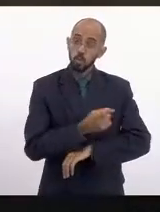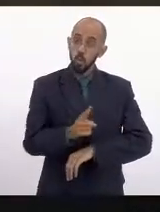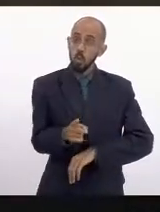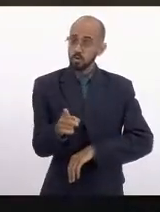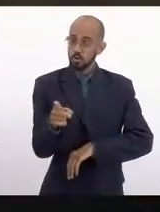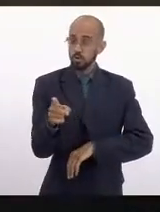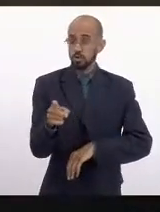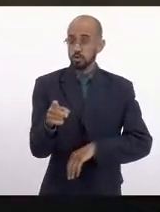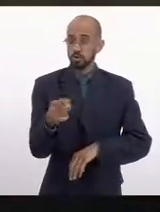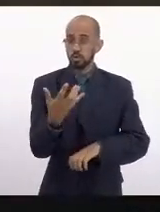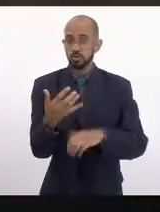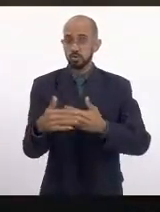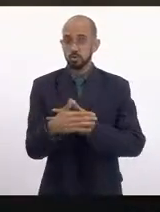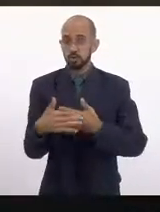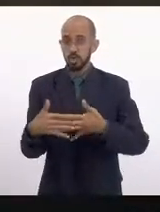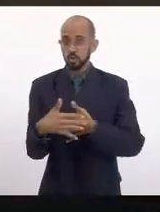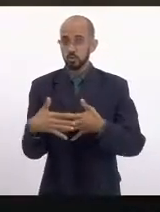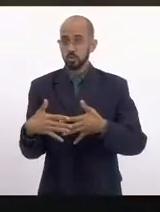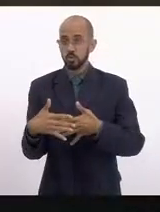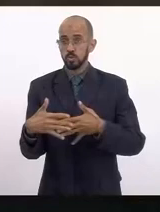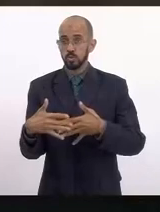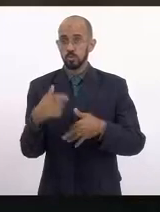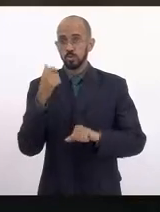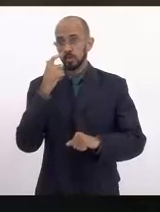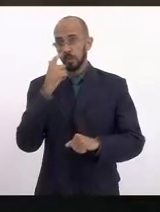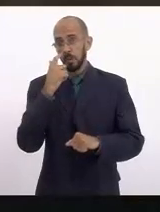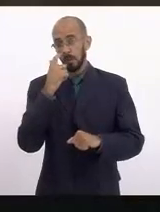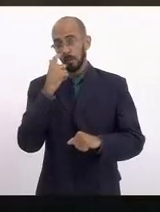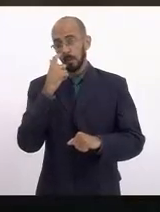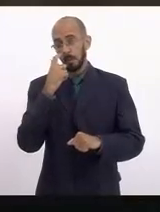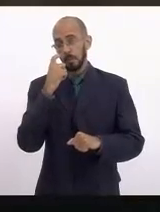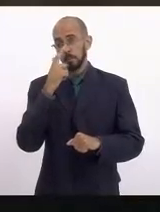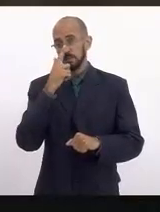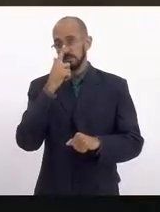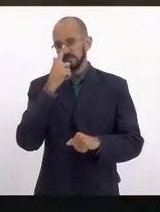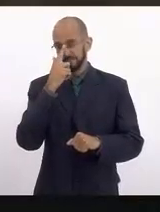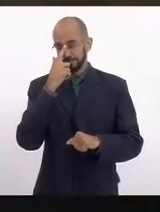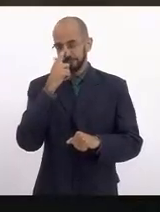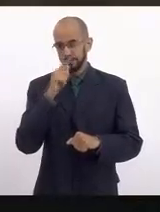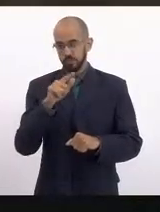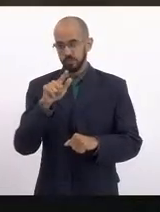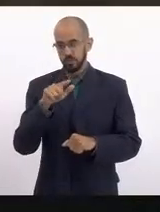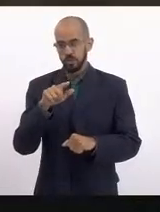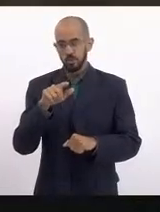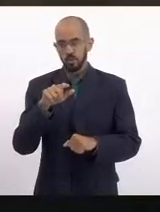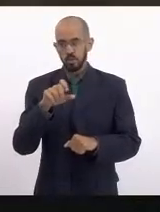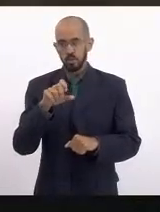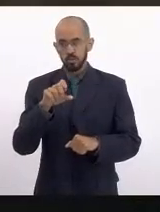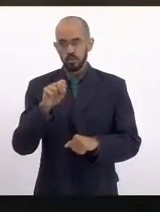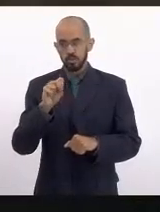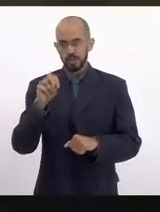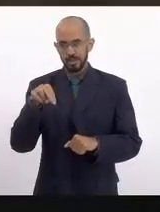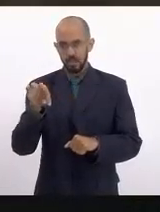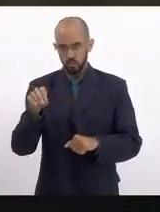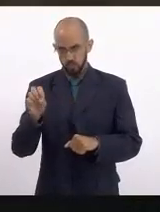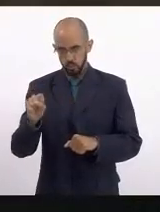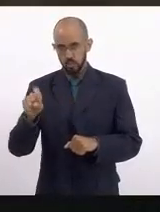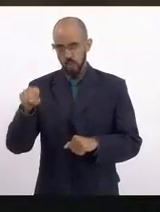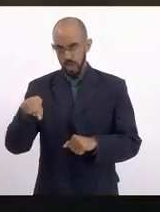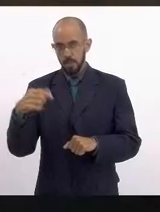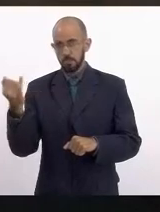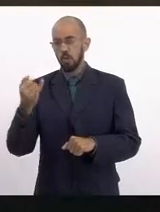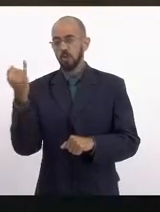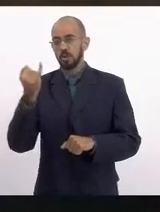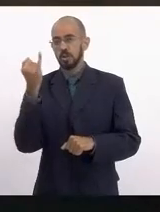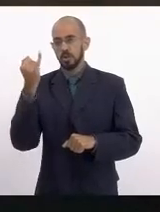investir Sim muito mais volta e como investir sim no Galeão o Santos Que mão é muito importante para o Rio de Janeiro e vai ser muito importante para as